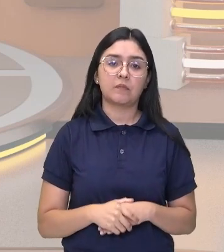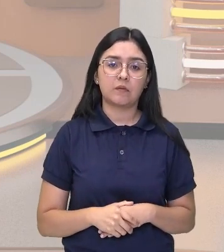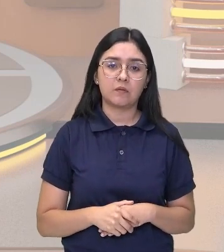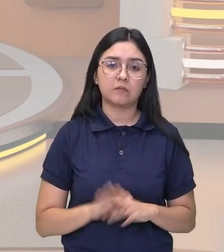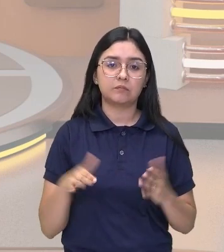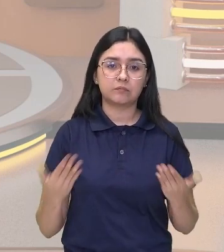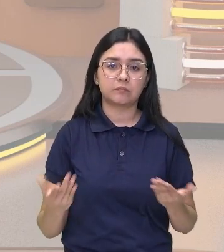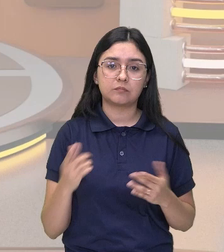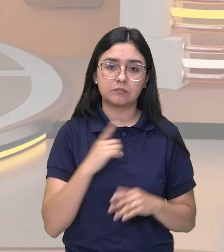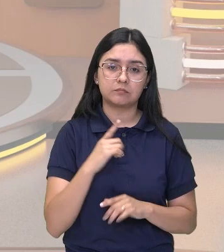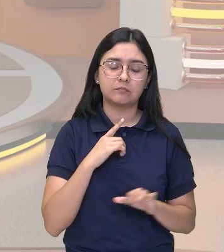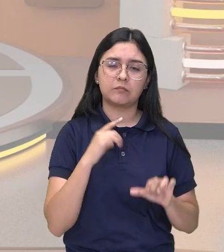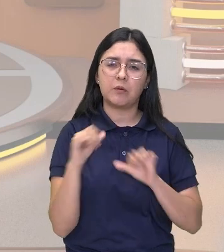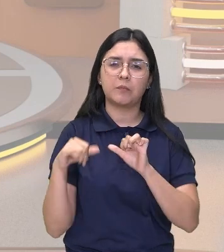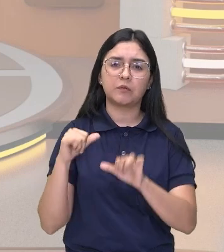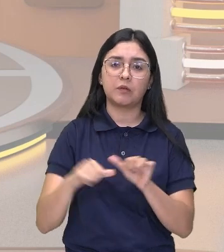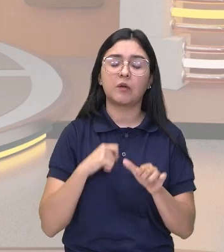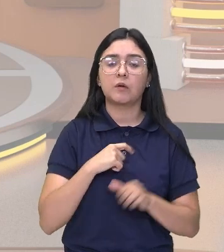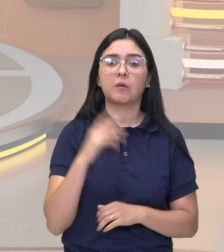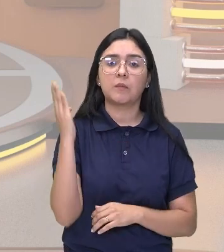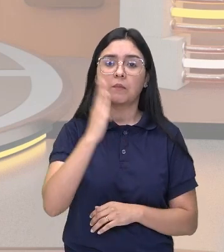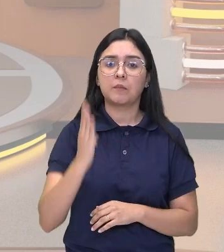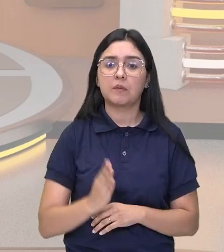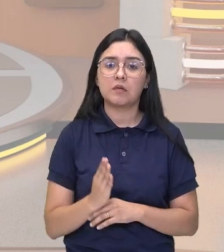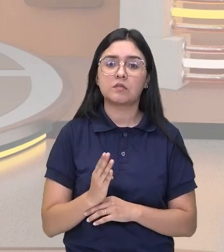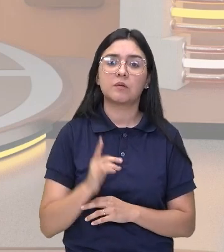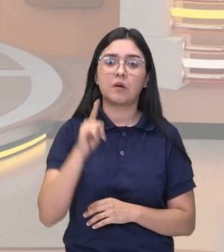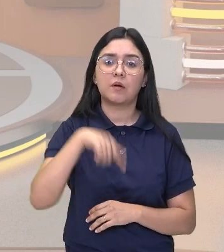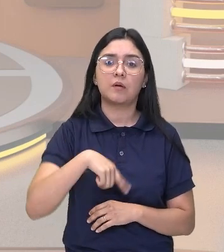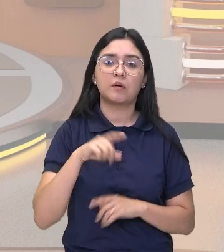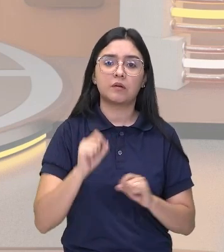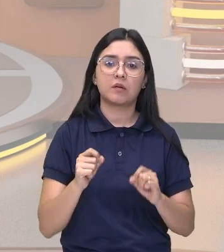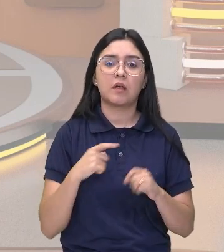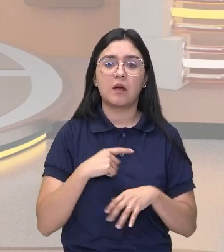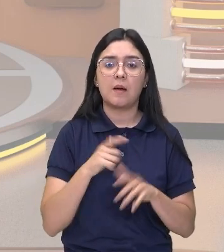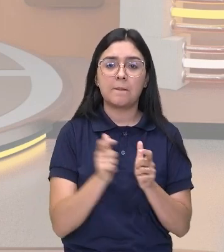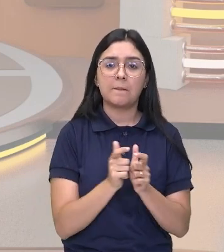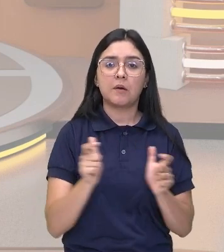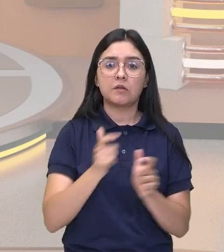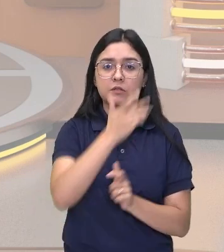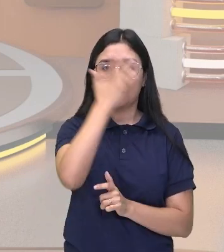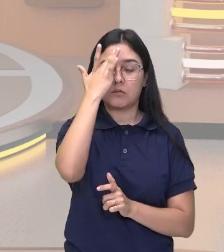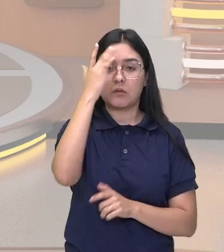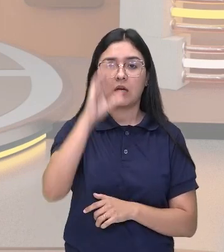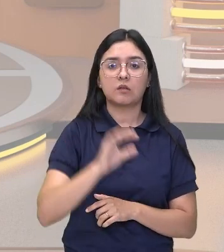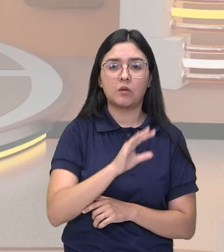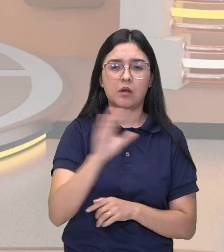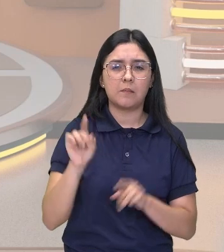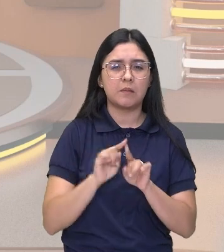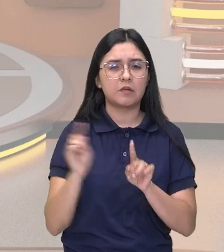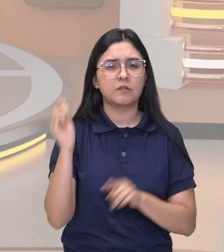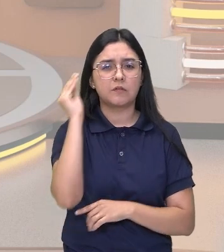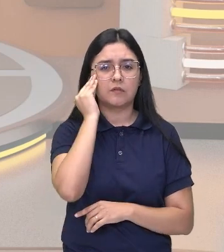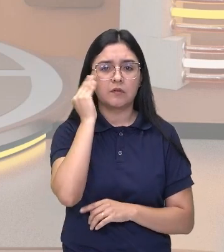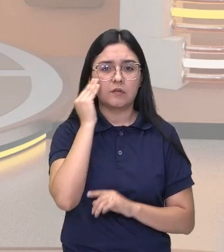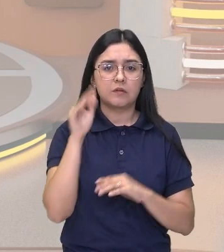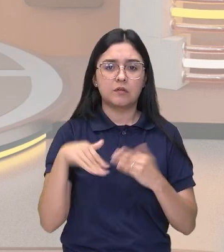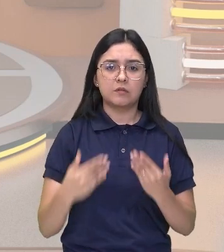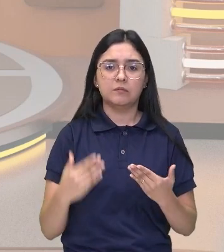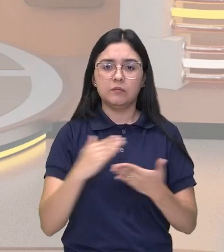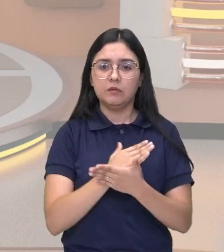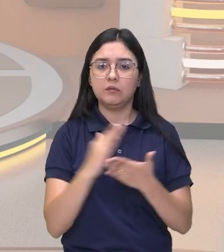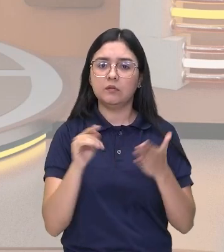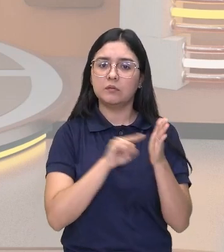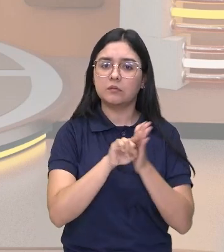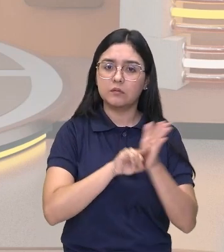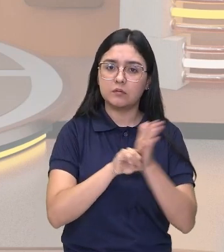estejam mudando a cada dia, o Brasil é um país ainda de maioria católica, mas a gente verifica, conforme algumas análises de